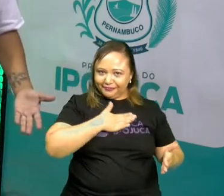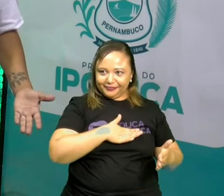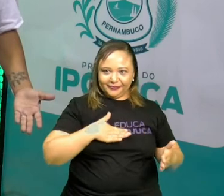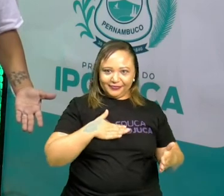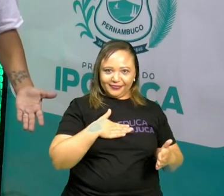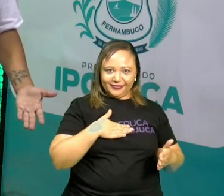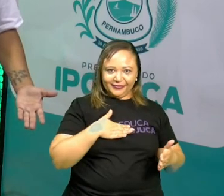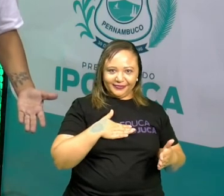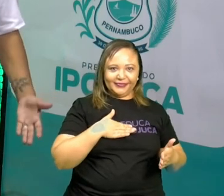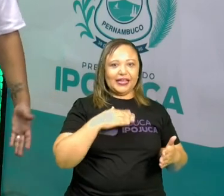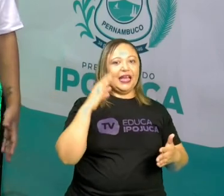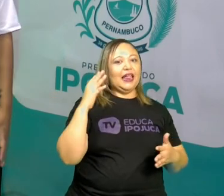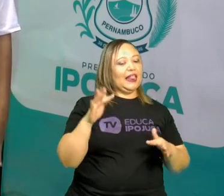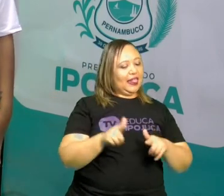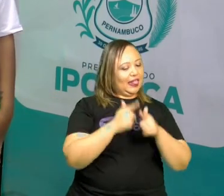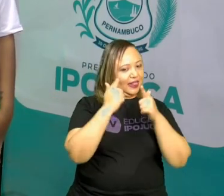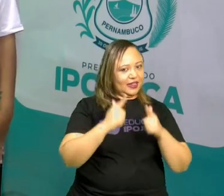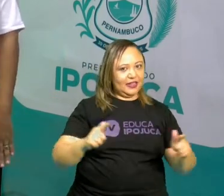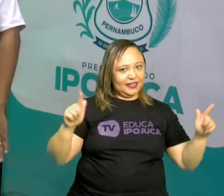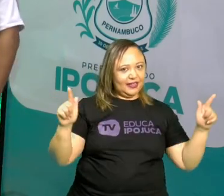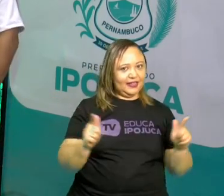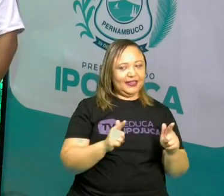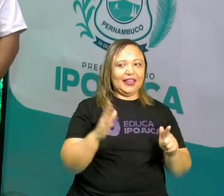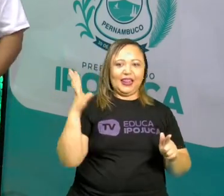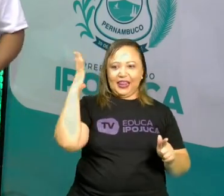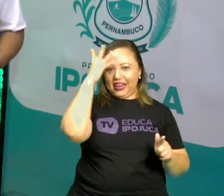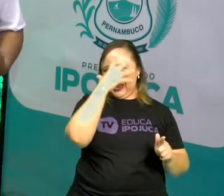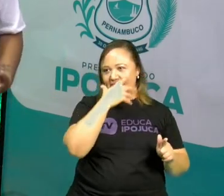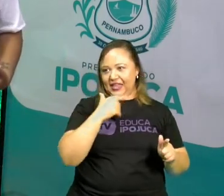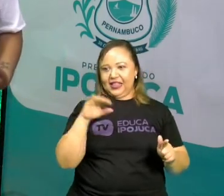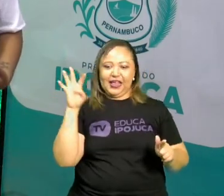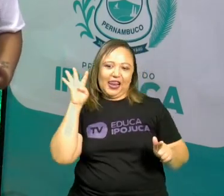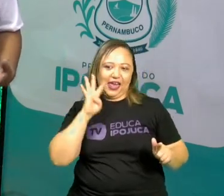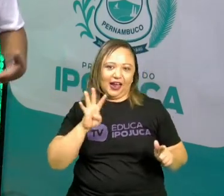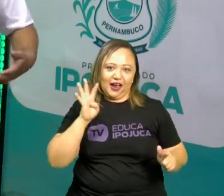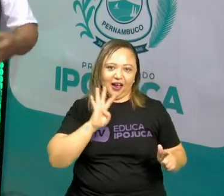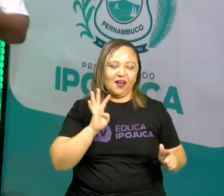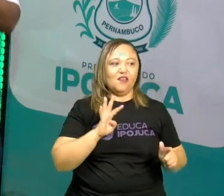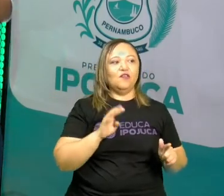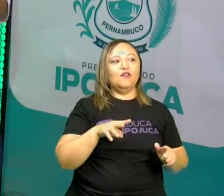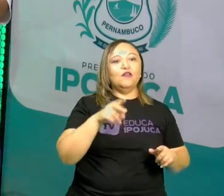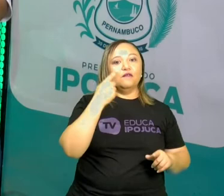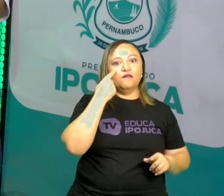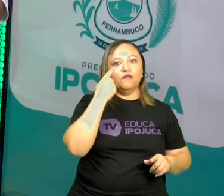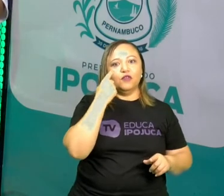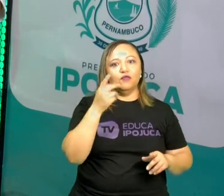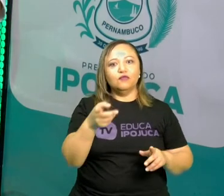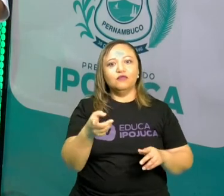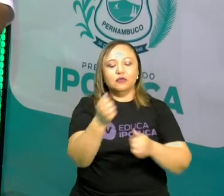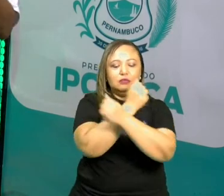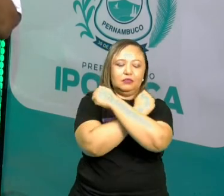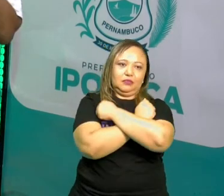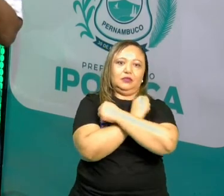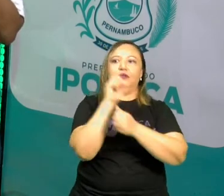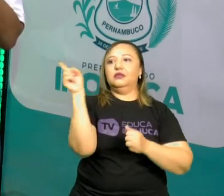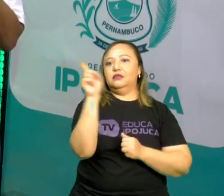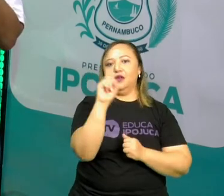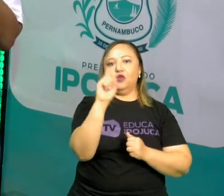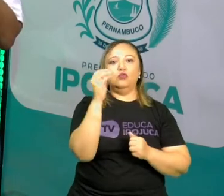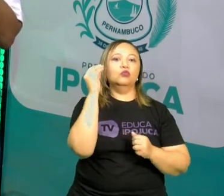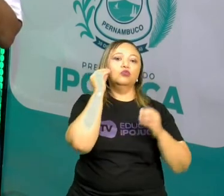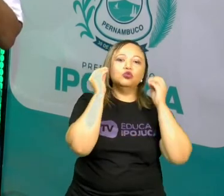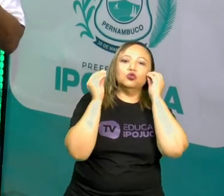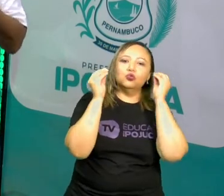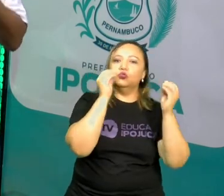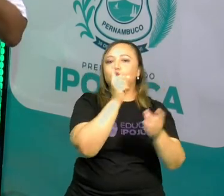Gostaram, meus amores, da musiquinha? Muito legal, né? Viram que a gente não pode se abraçar, não